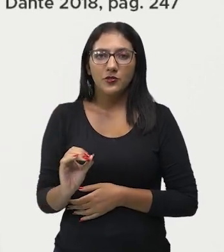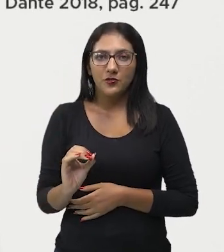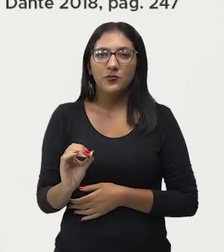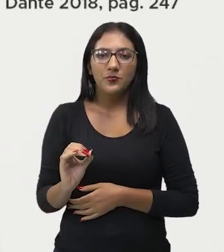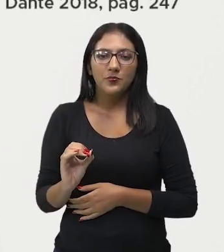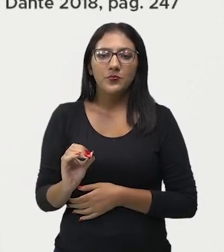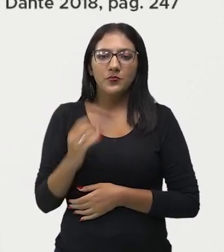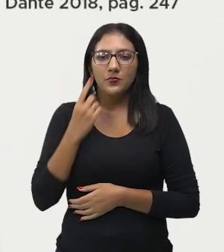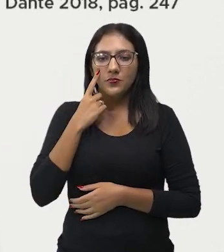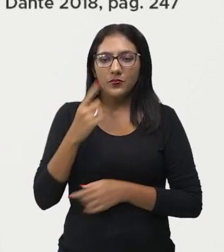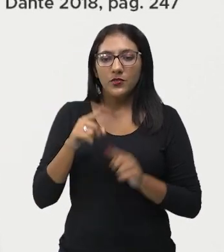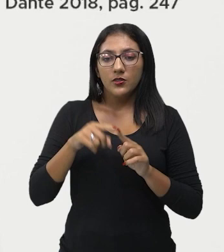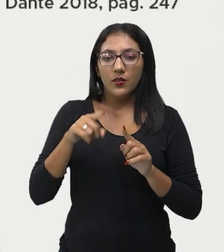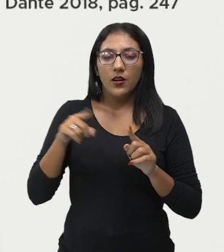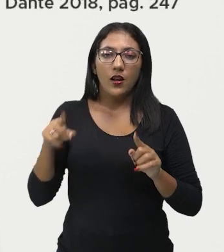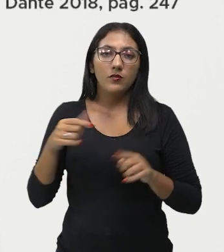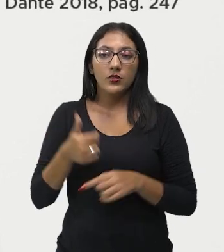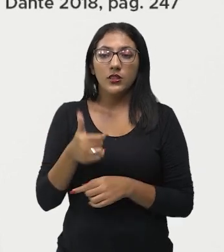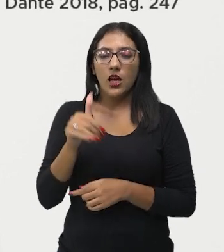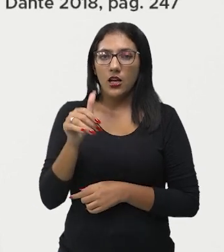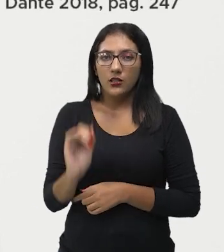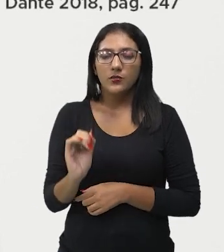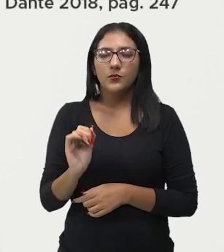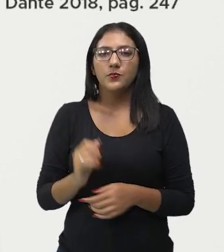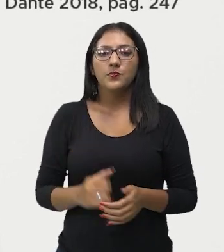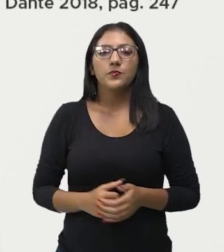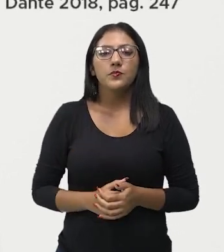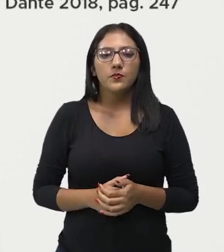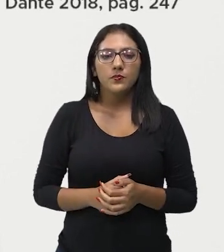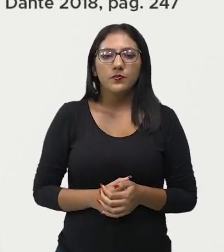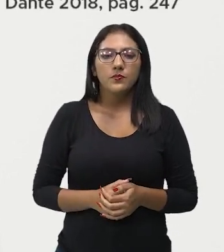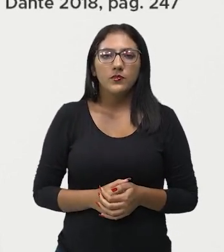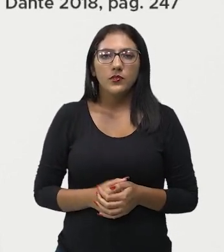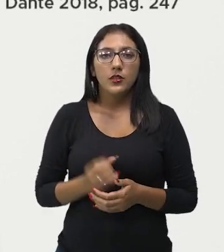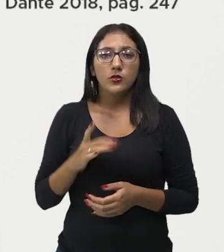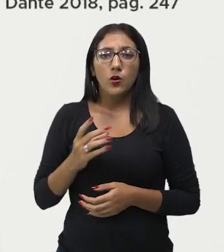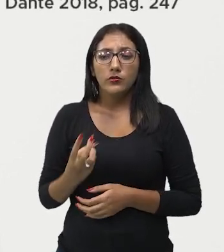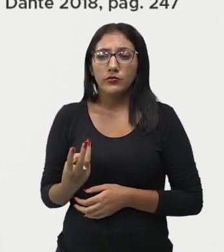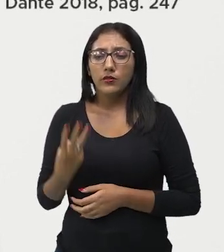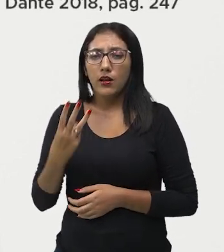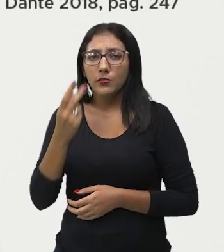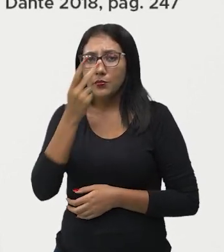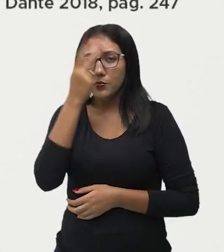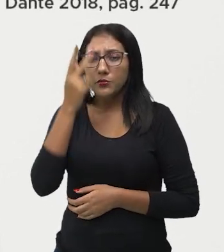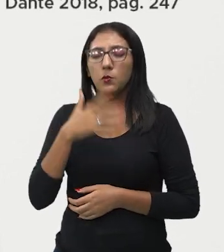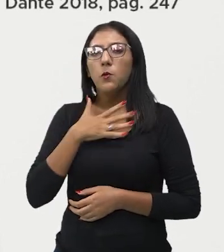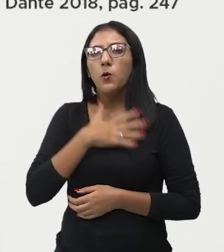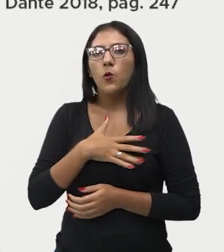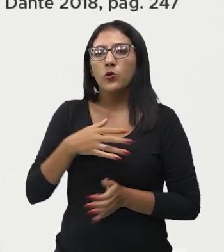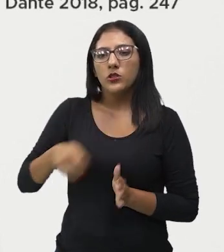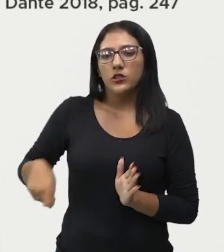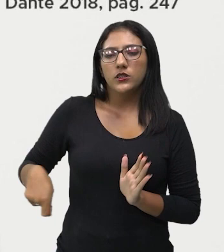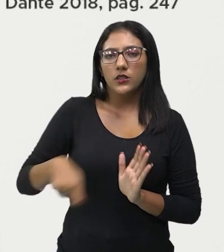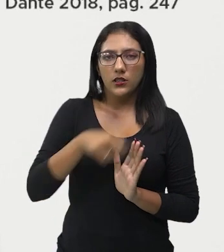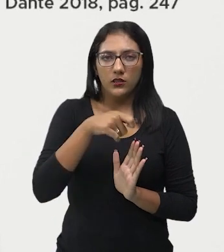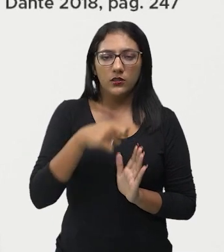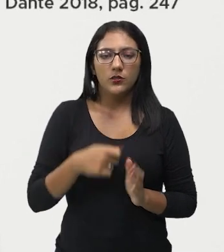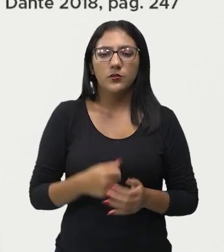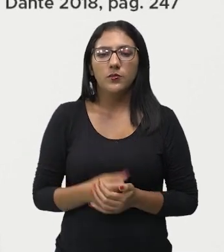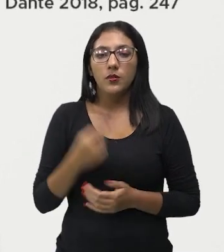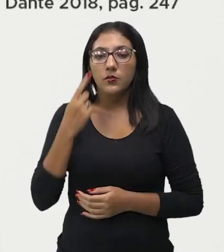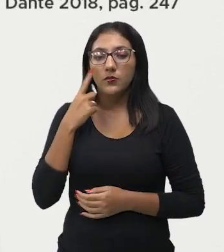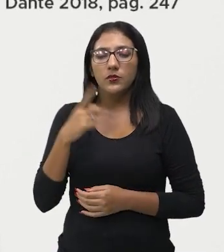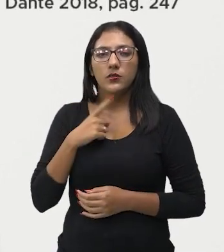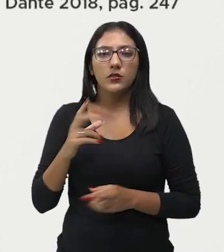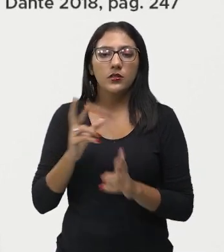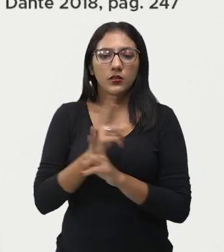absoluta da variável futebol é 10. E 3 pessoas responderam tênis. Então, frequência absoluta